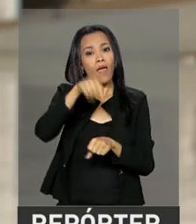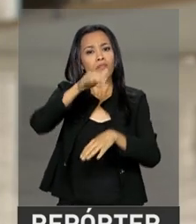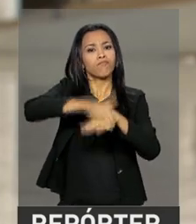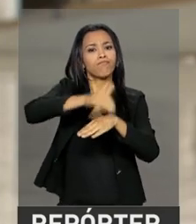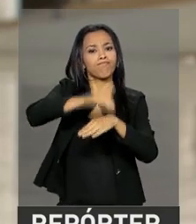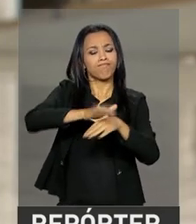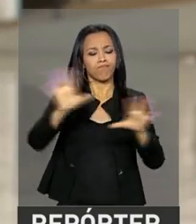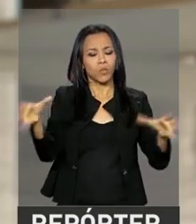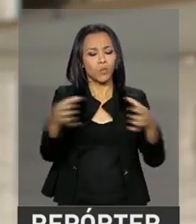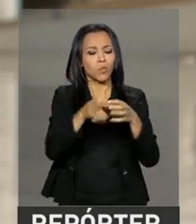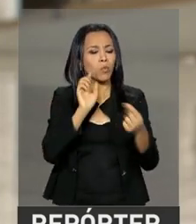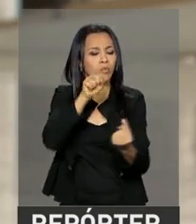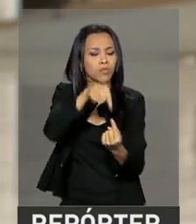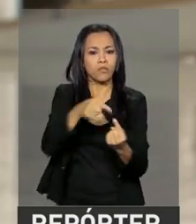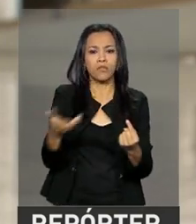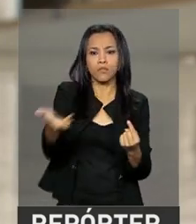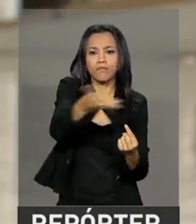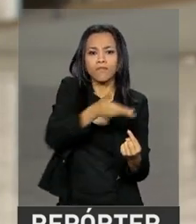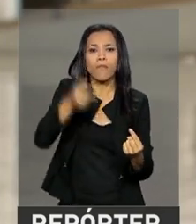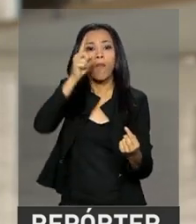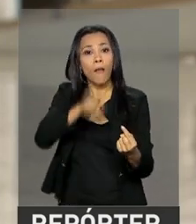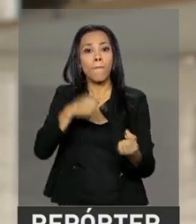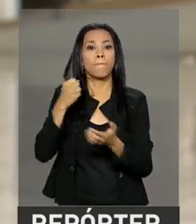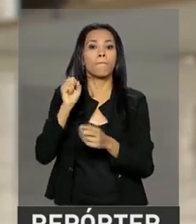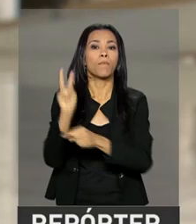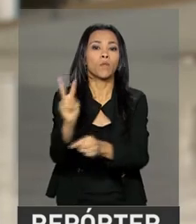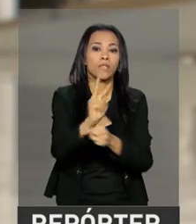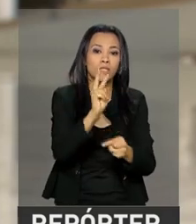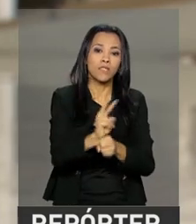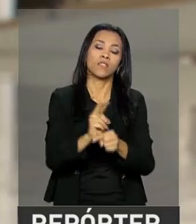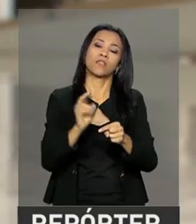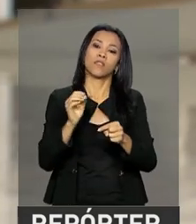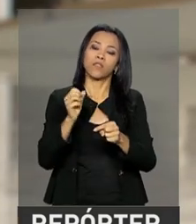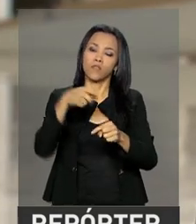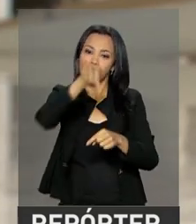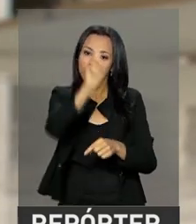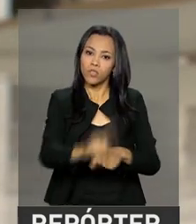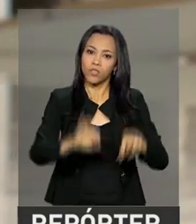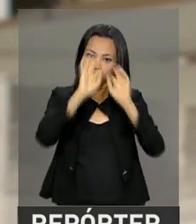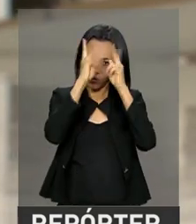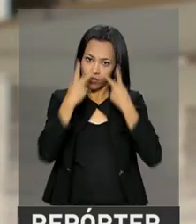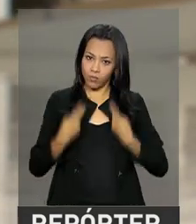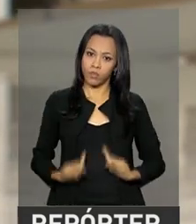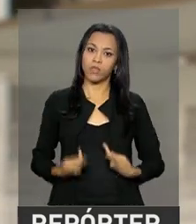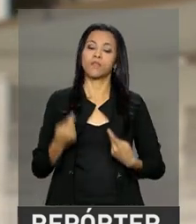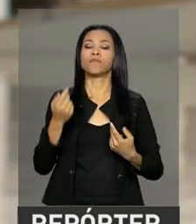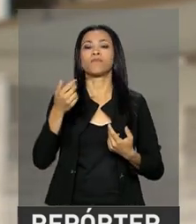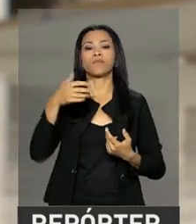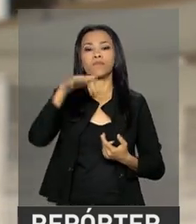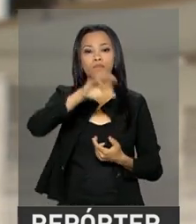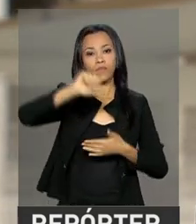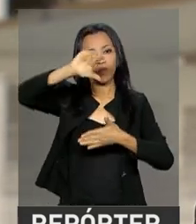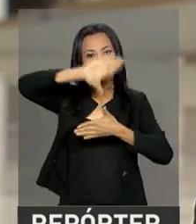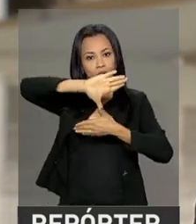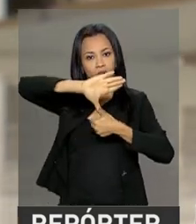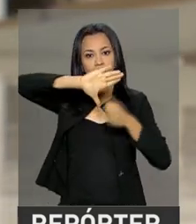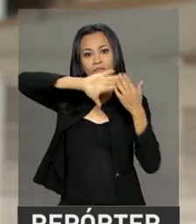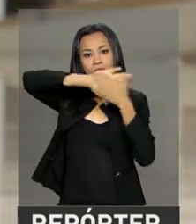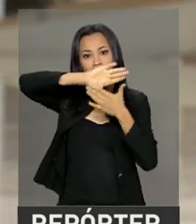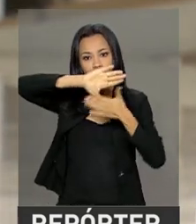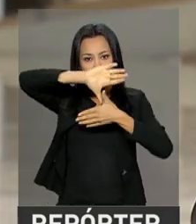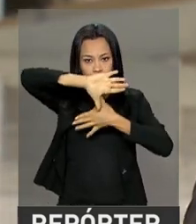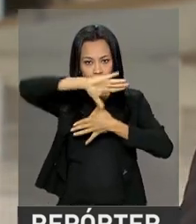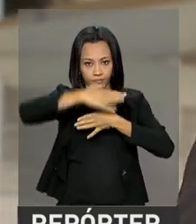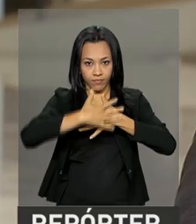OEA encarregado justamente da promoção e proteção dos direitos humanos no continente americano ela é composta por sete